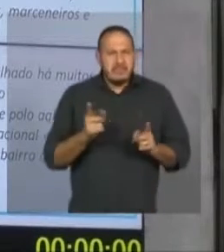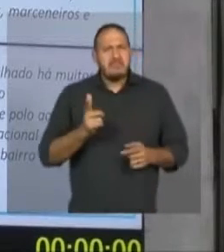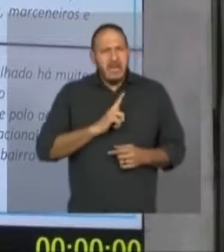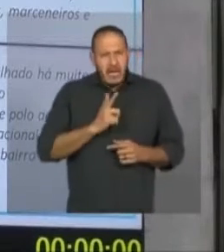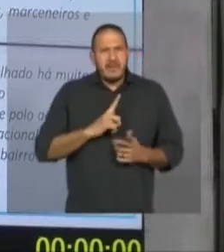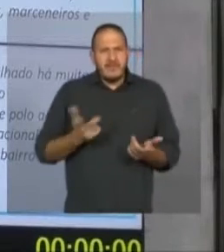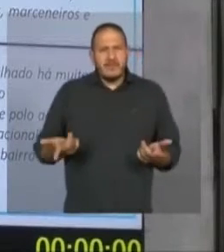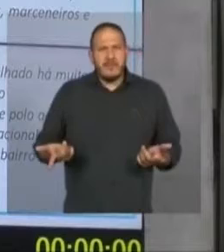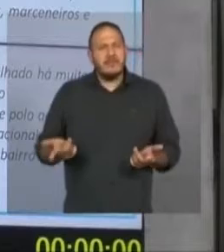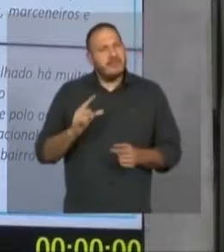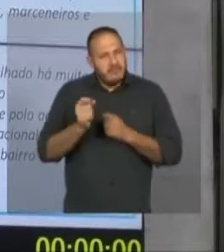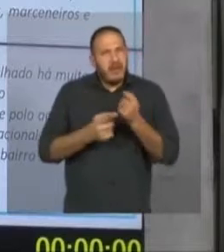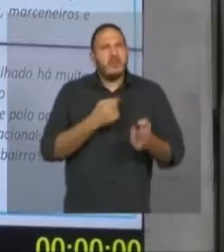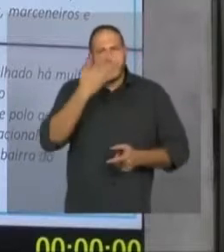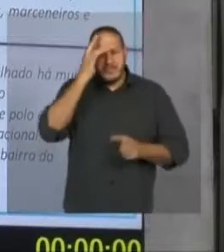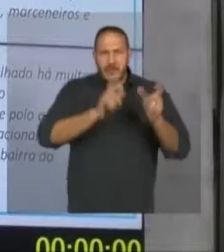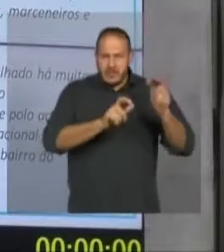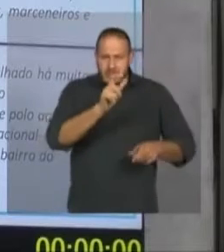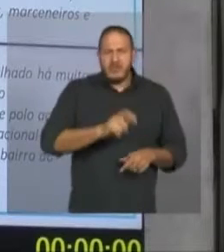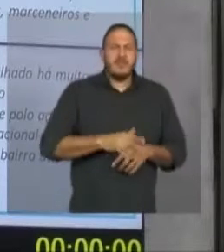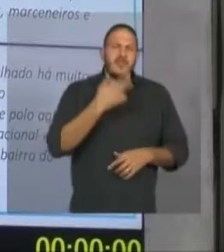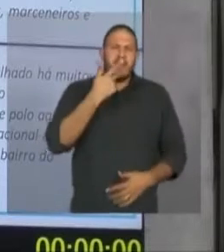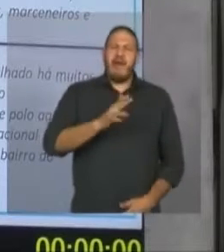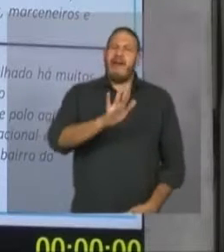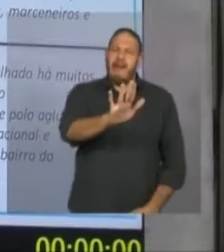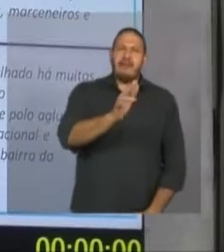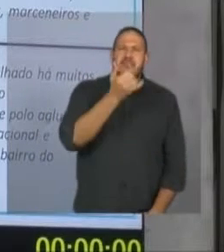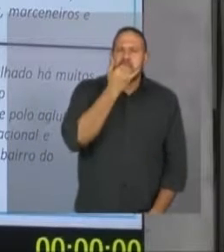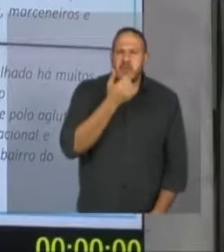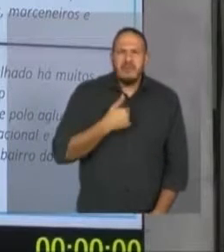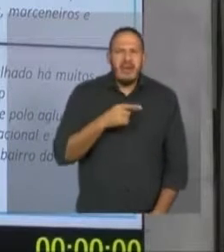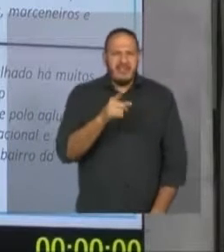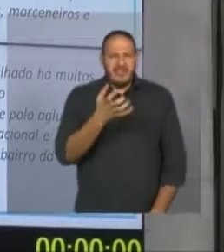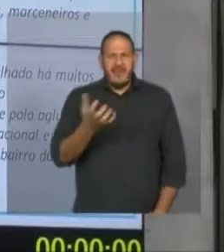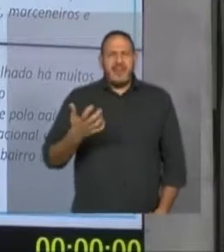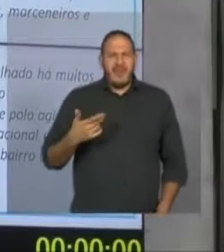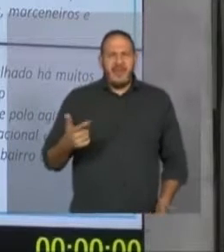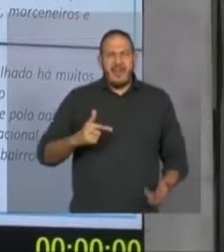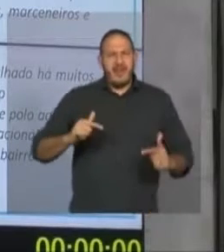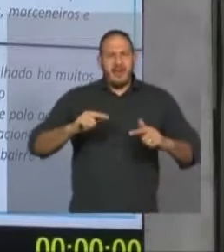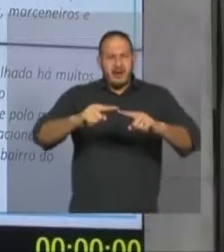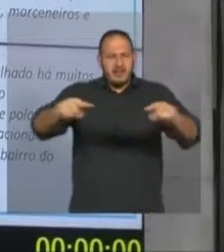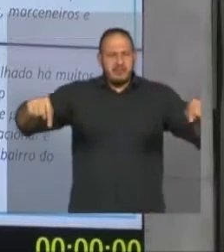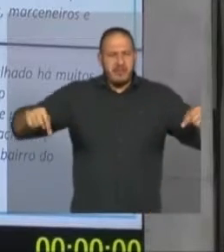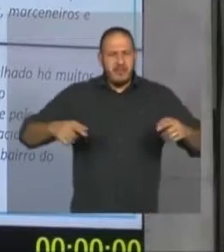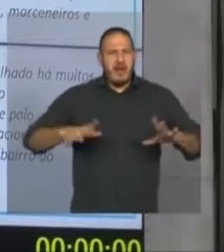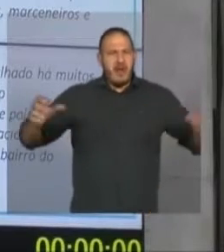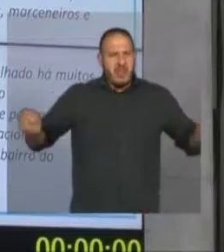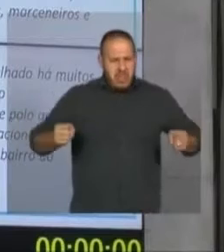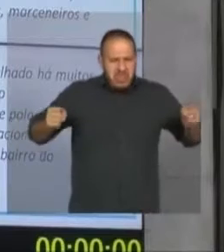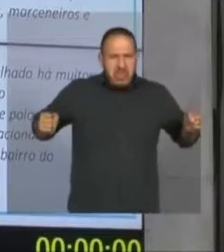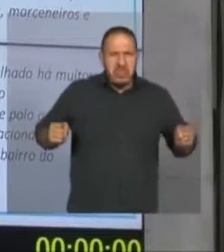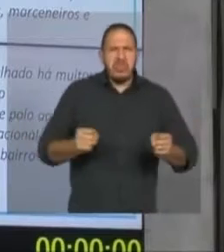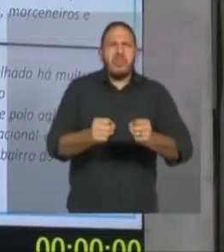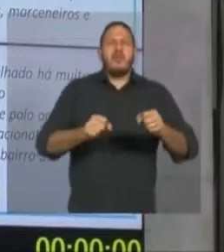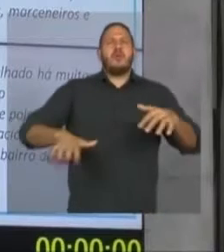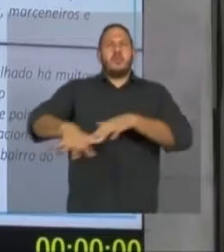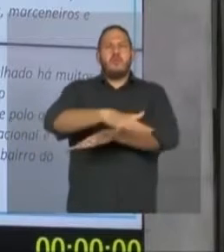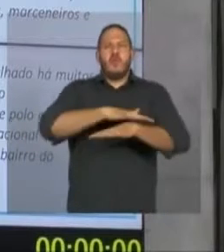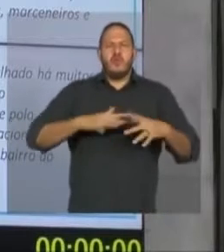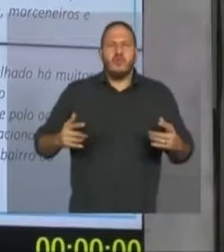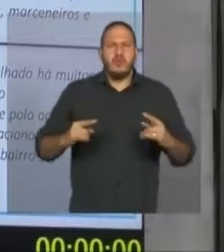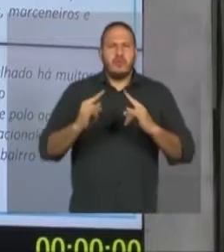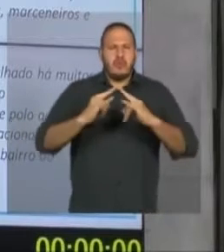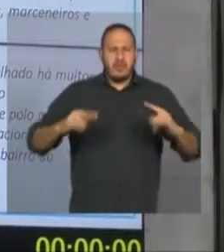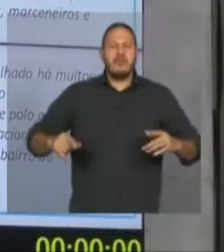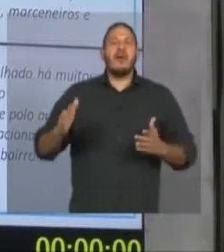contestações. Algumas pessoas disseram o seguinte: na verdade o que vocês querem é varrer a Pop Rua toda, socar todo mundo num terreno só, que é para